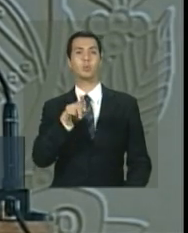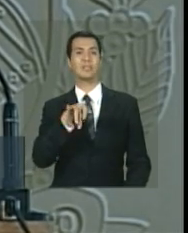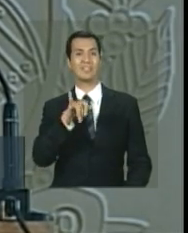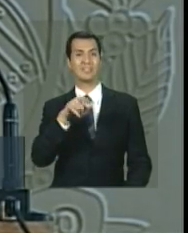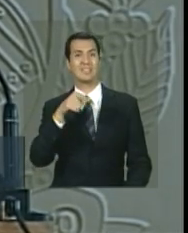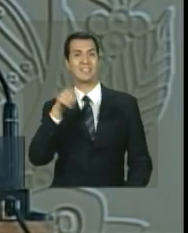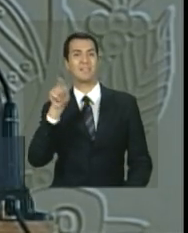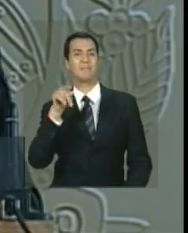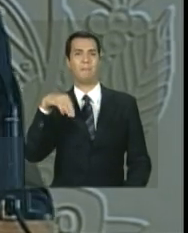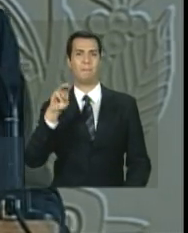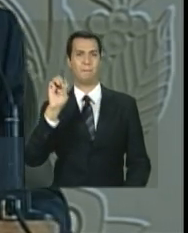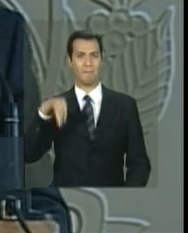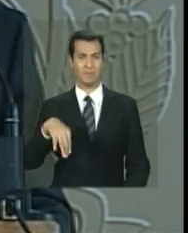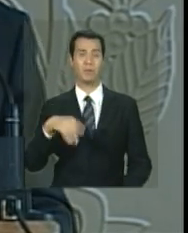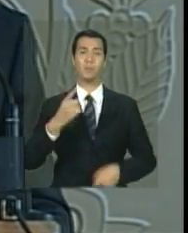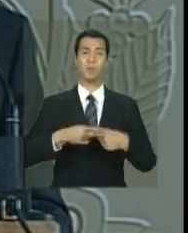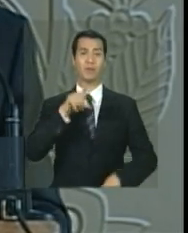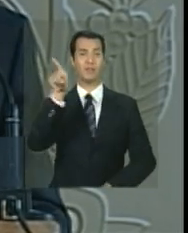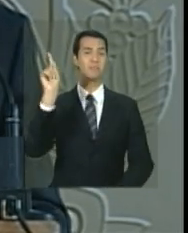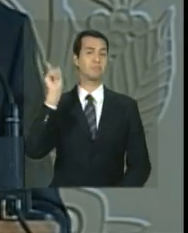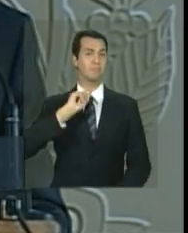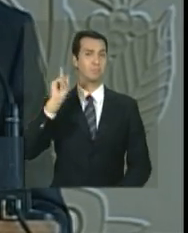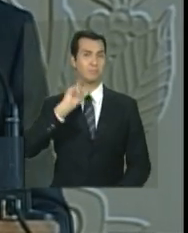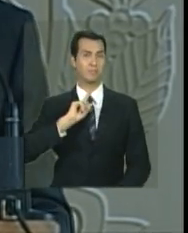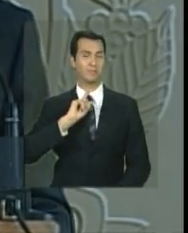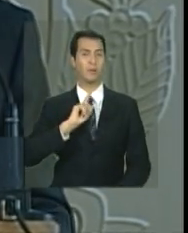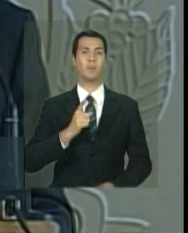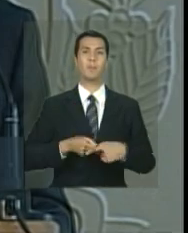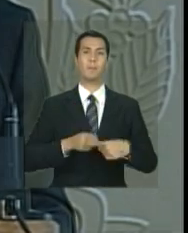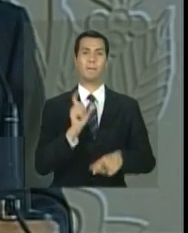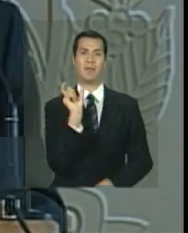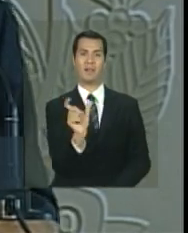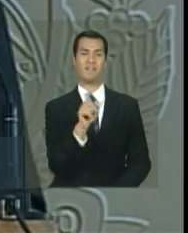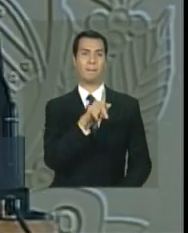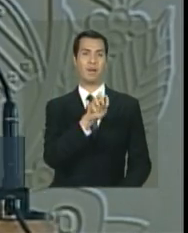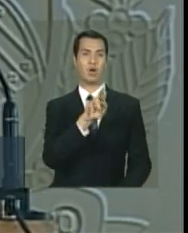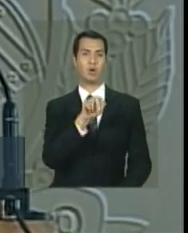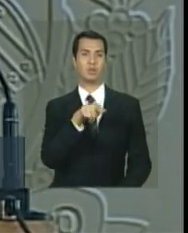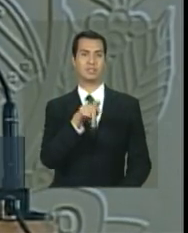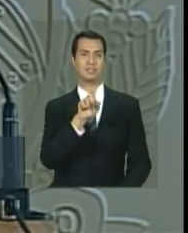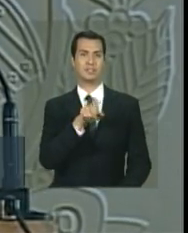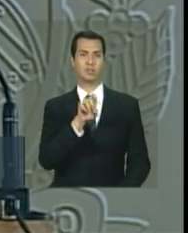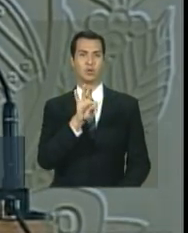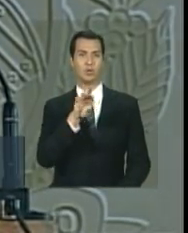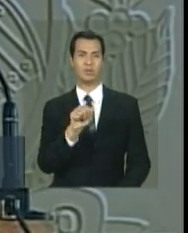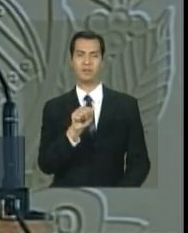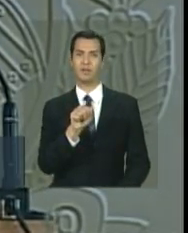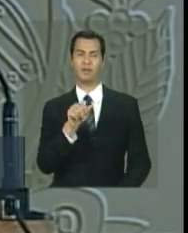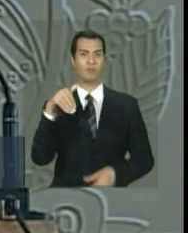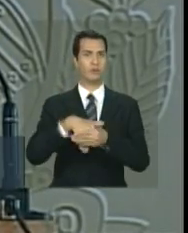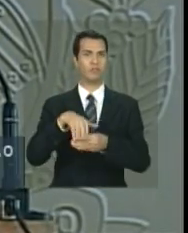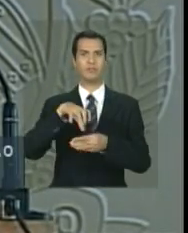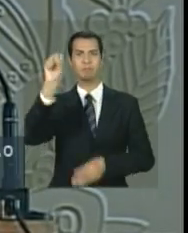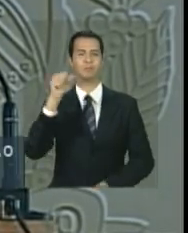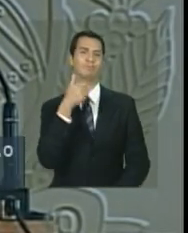Minas Gerais, palavra paroxítona não ganha eleição, só oxítona.